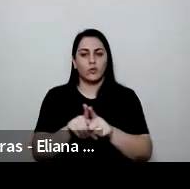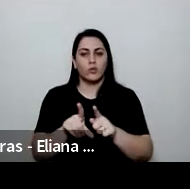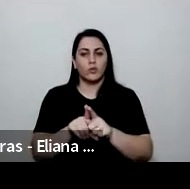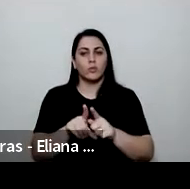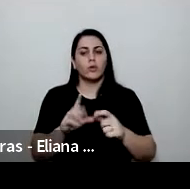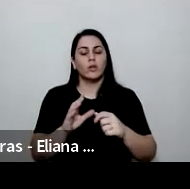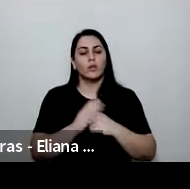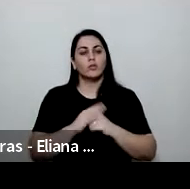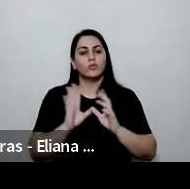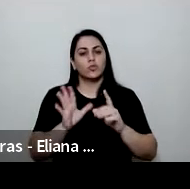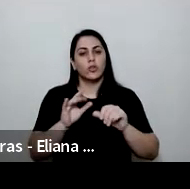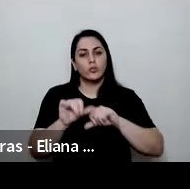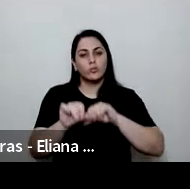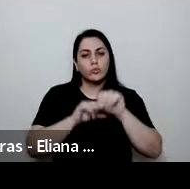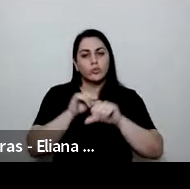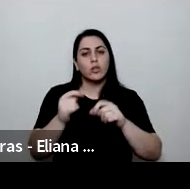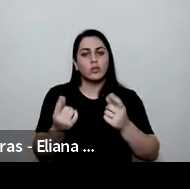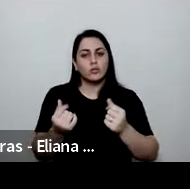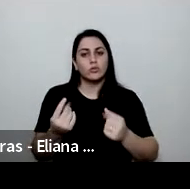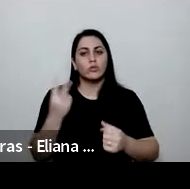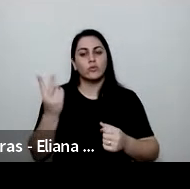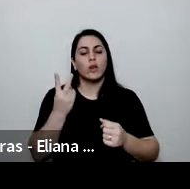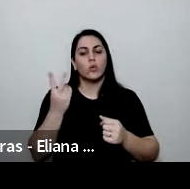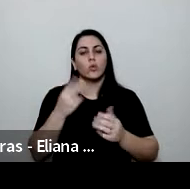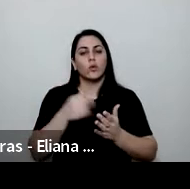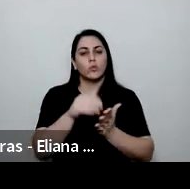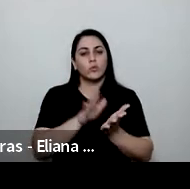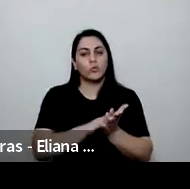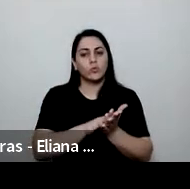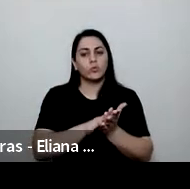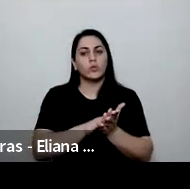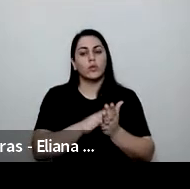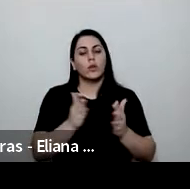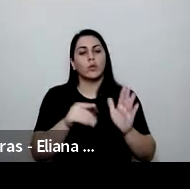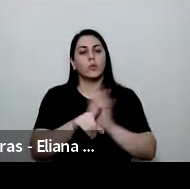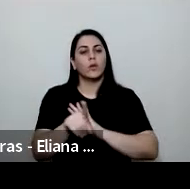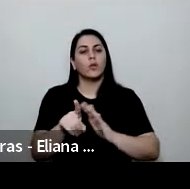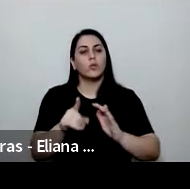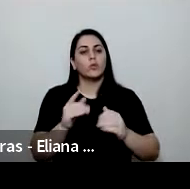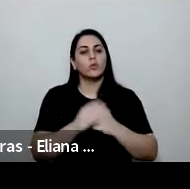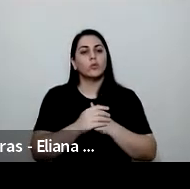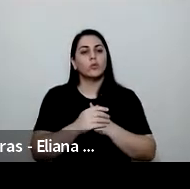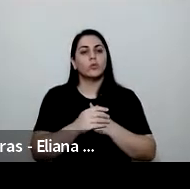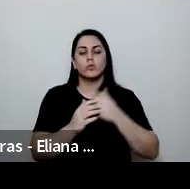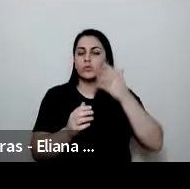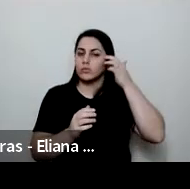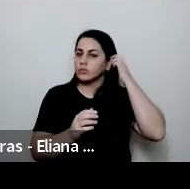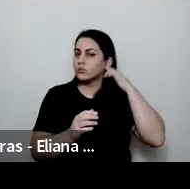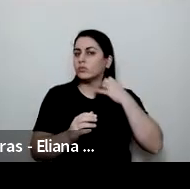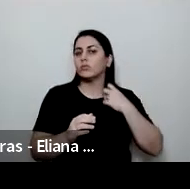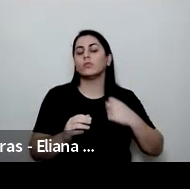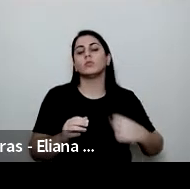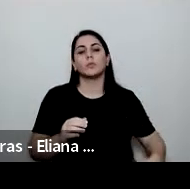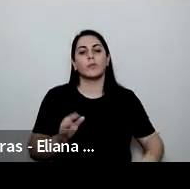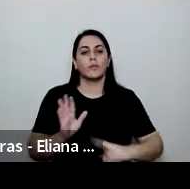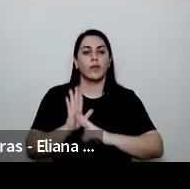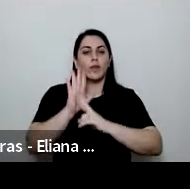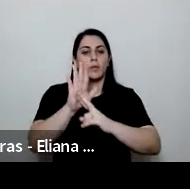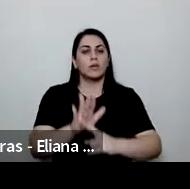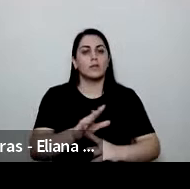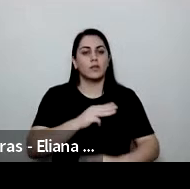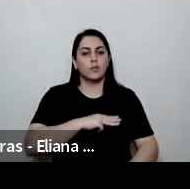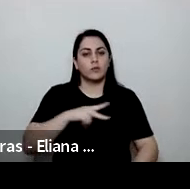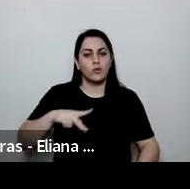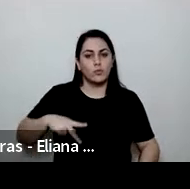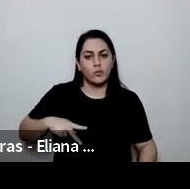após o ajuste do valor da multa é o pergunta o nosso representante Ministério Público eleitoral se